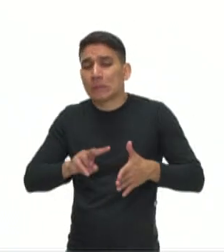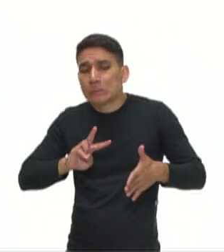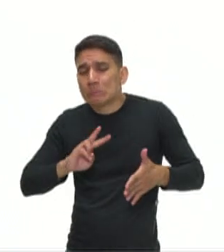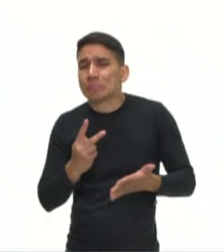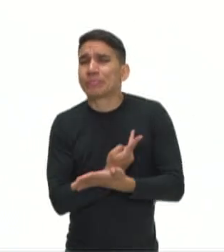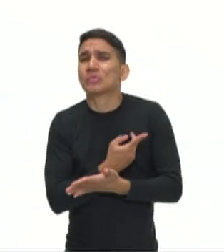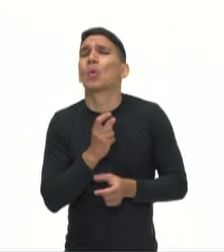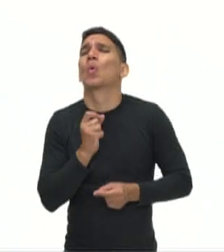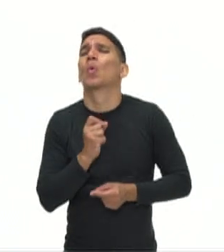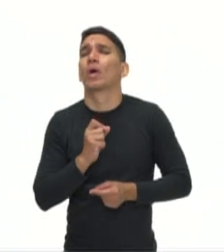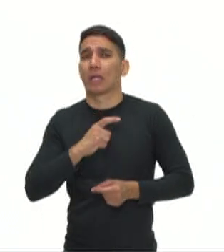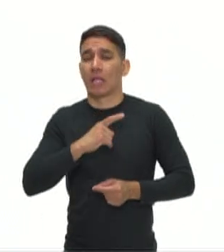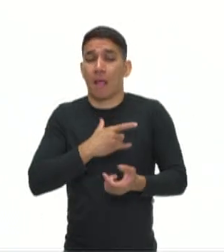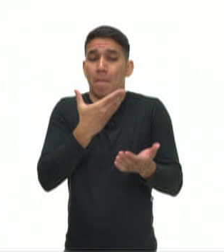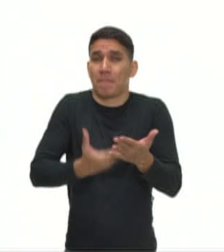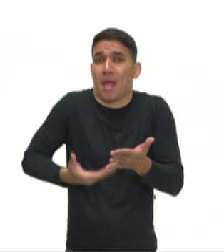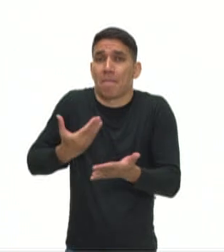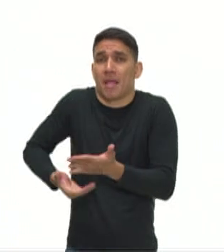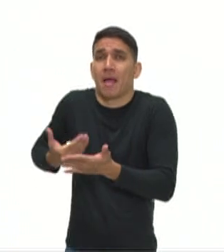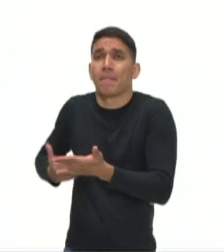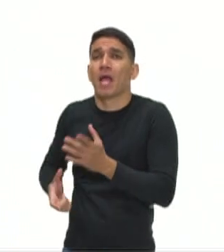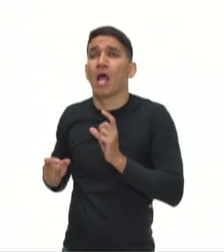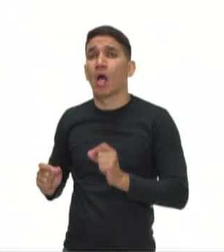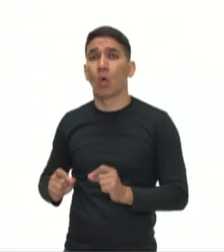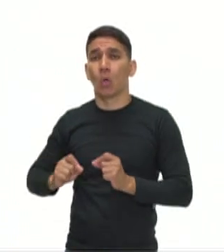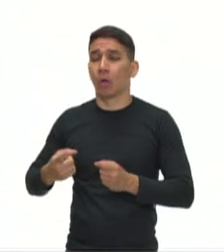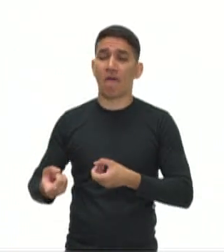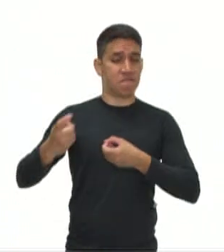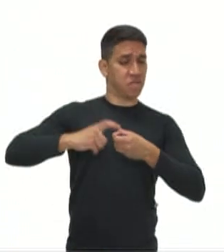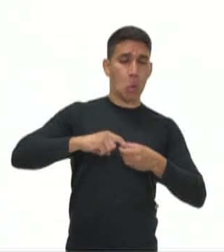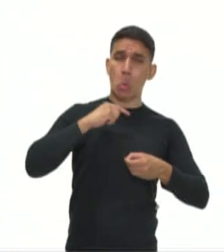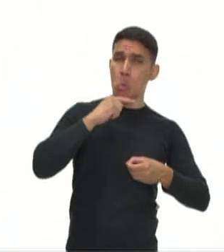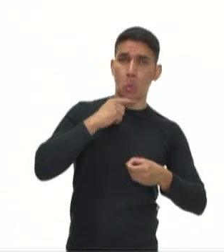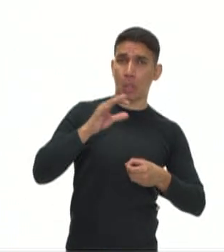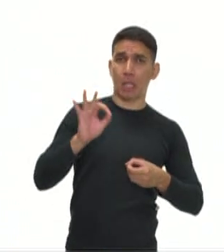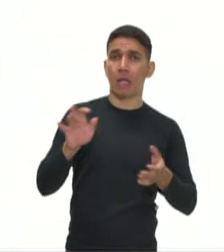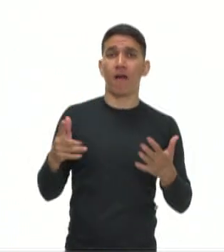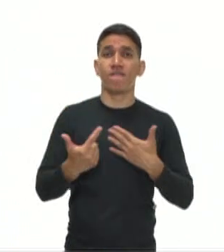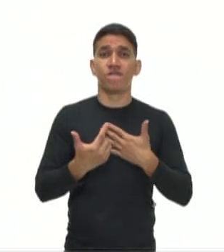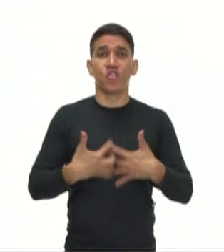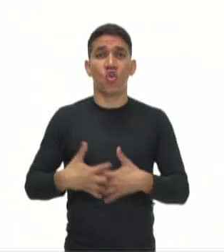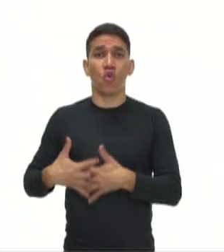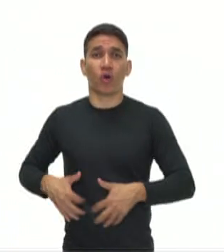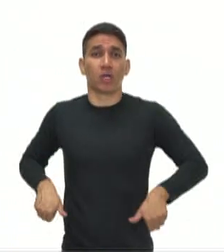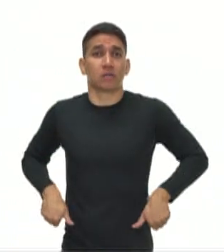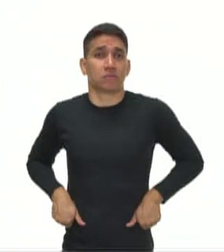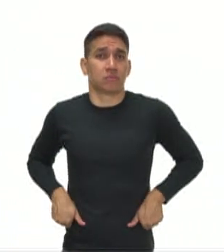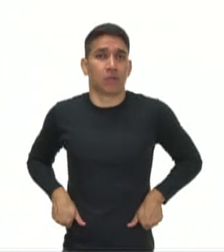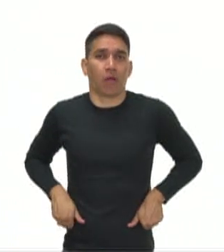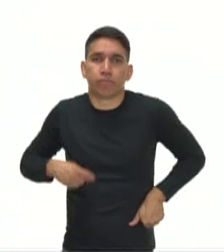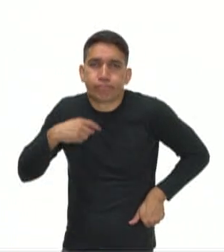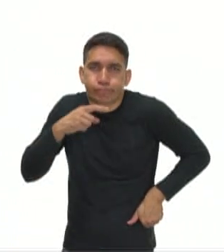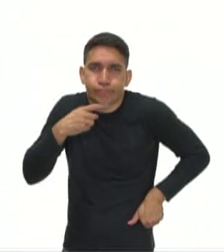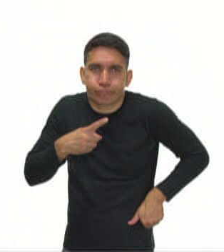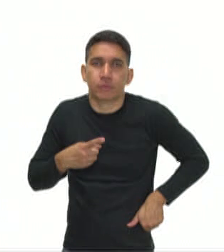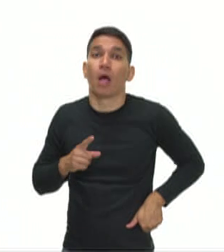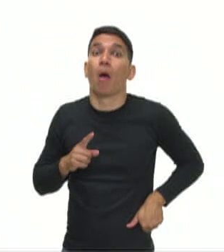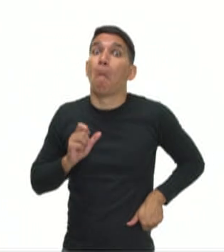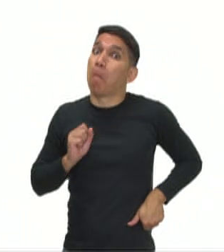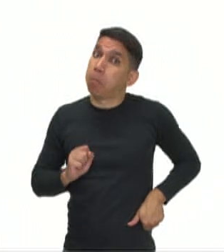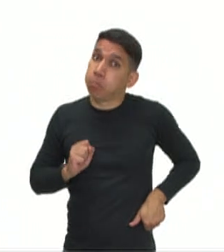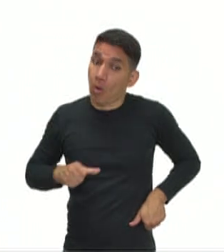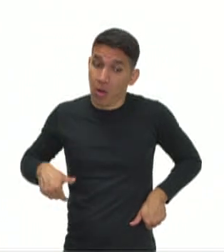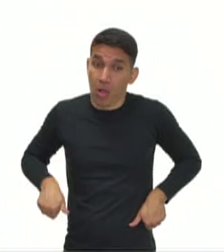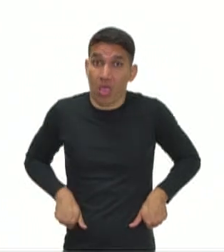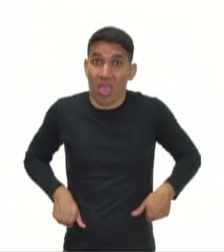essa perda progressiva e irreversível do bom funcionamento dos rins, podendo levar à